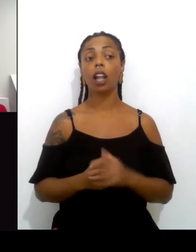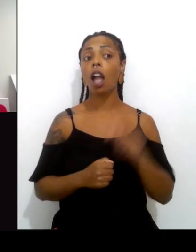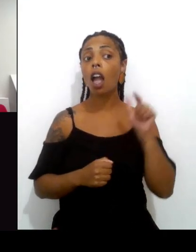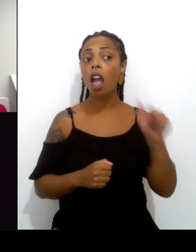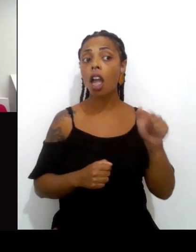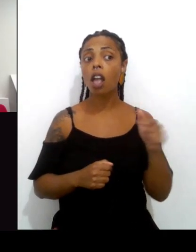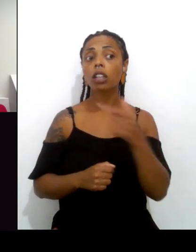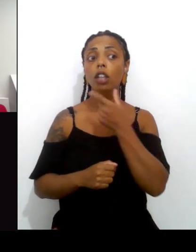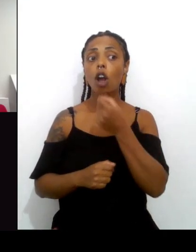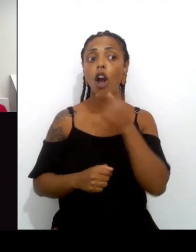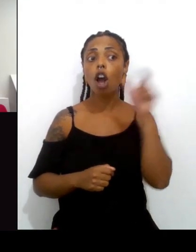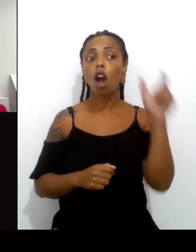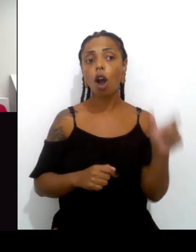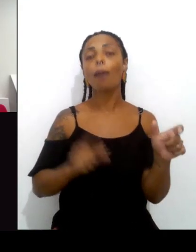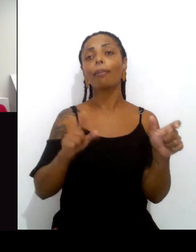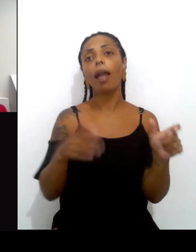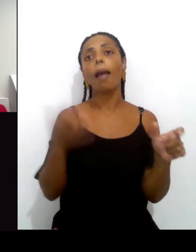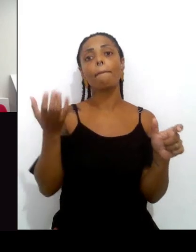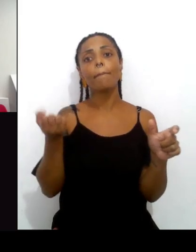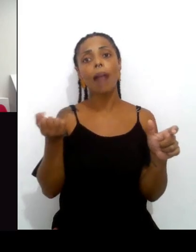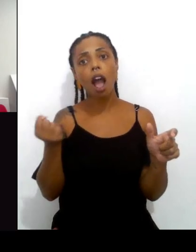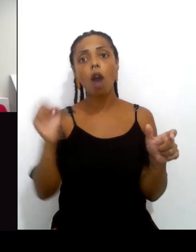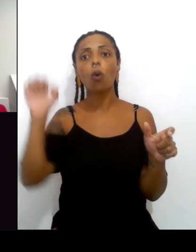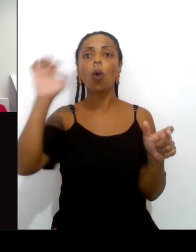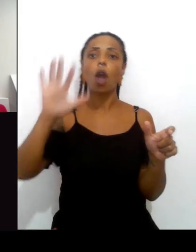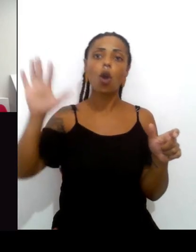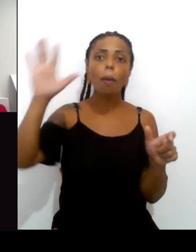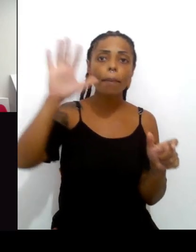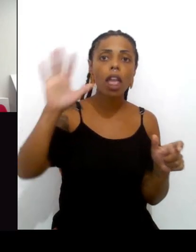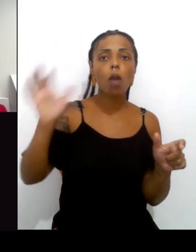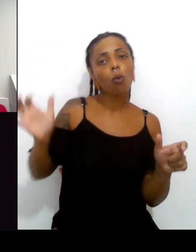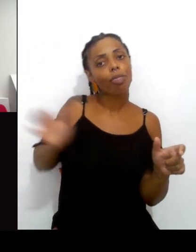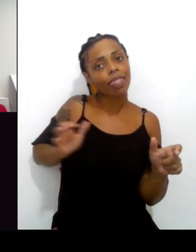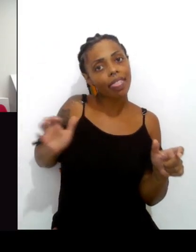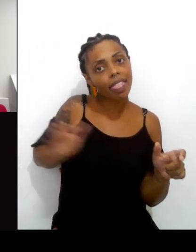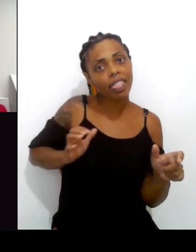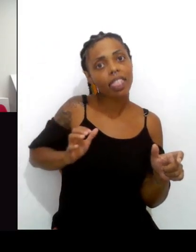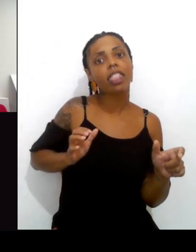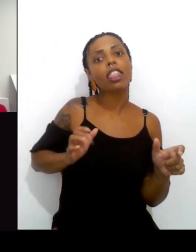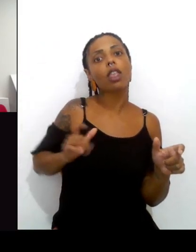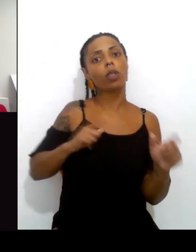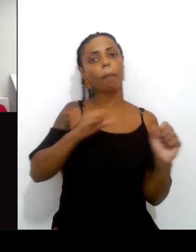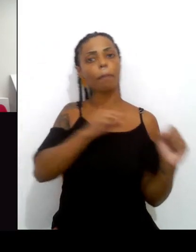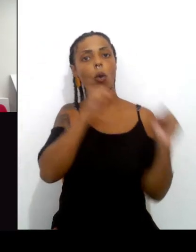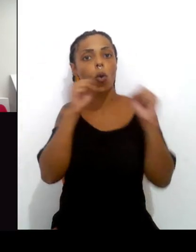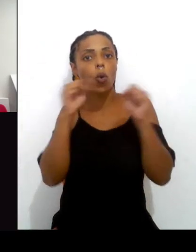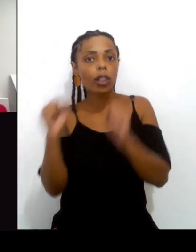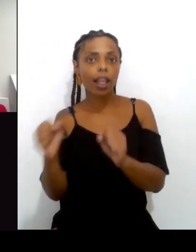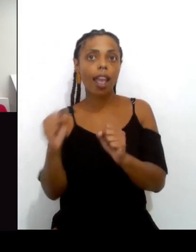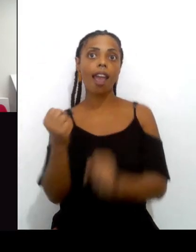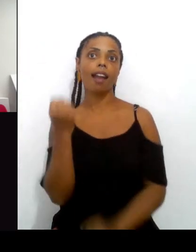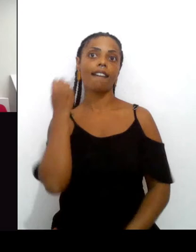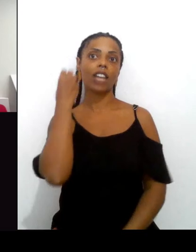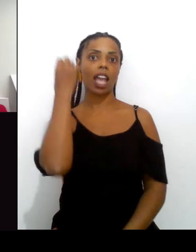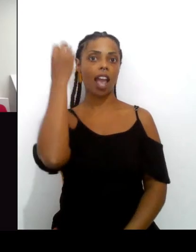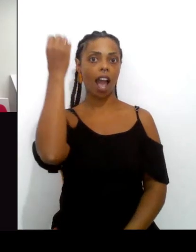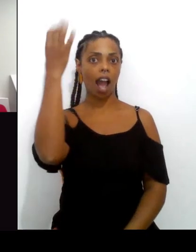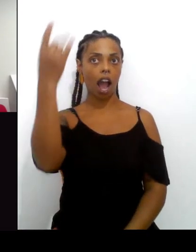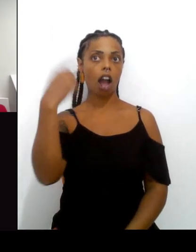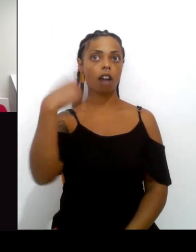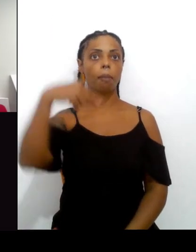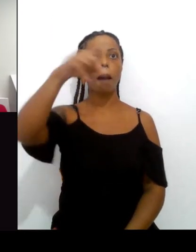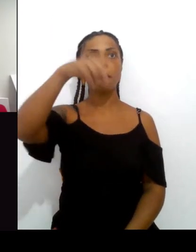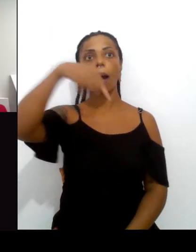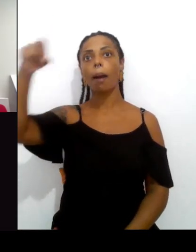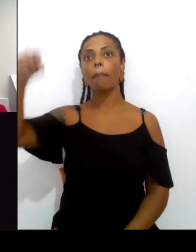branco europeu né rico em posição de poder né Viajando Pelas colônias